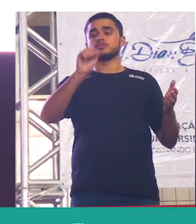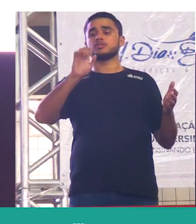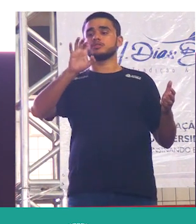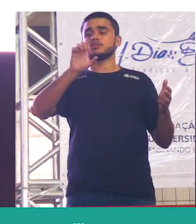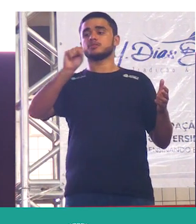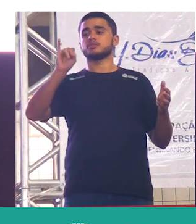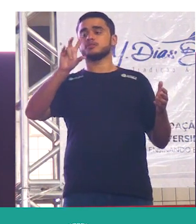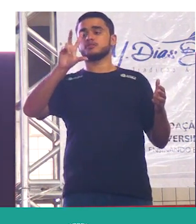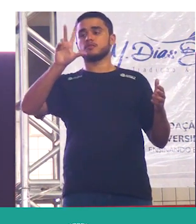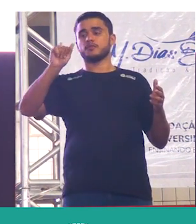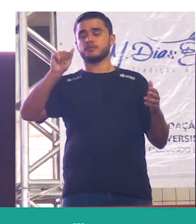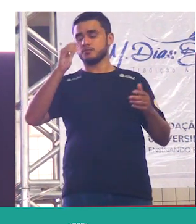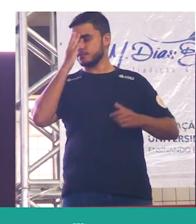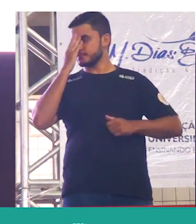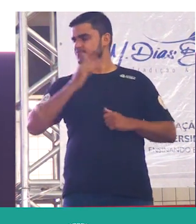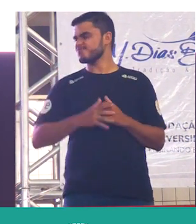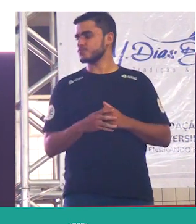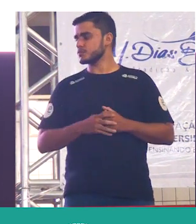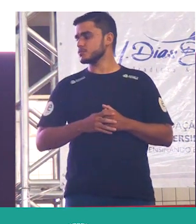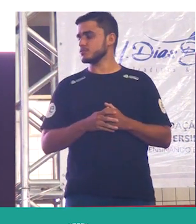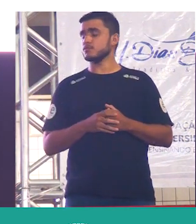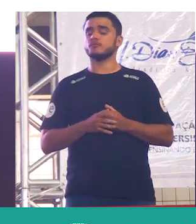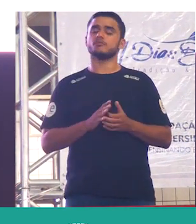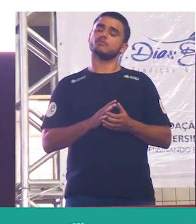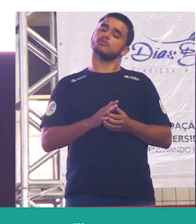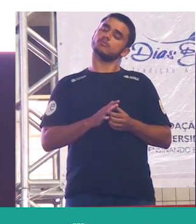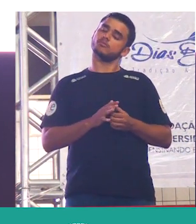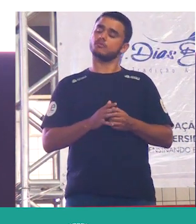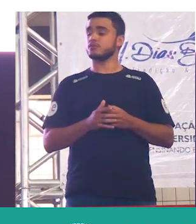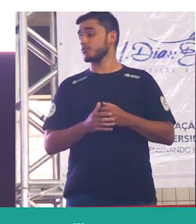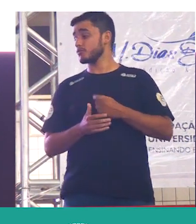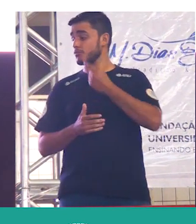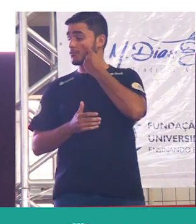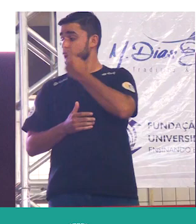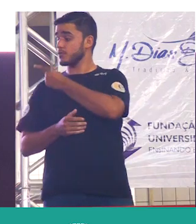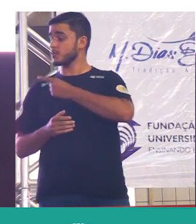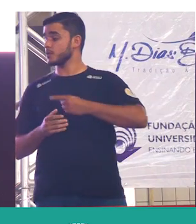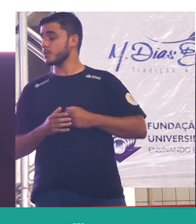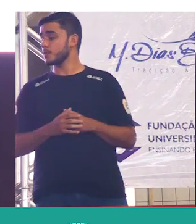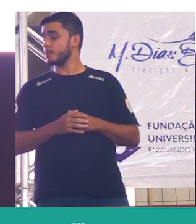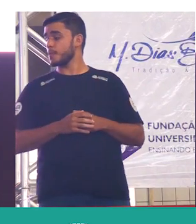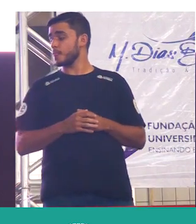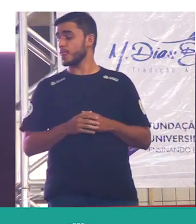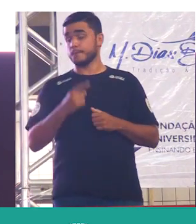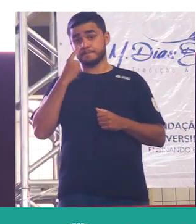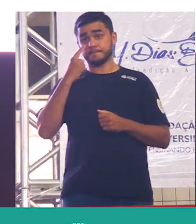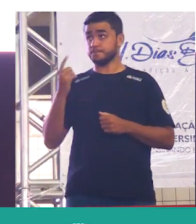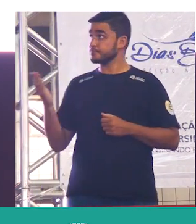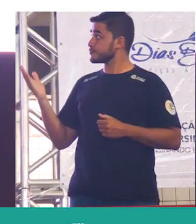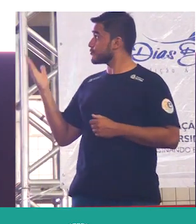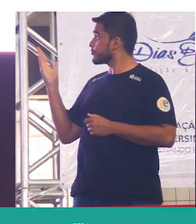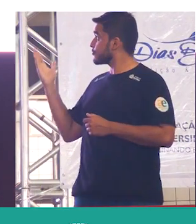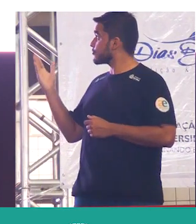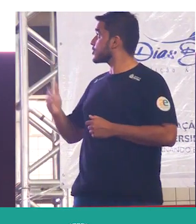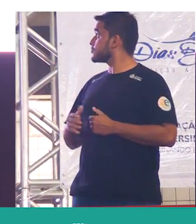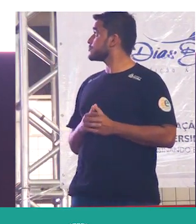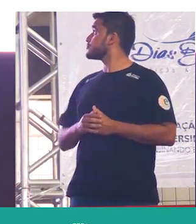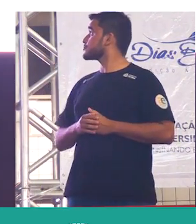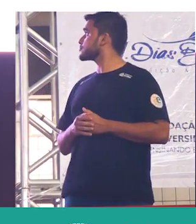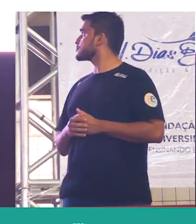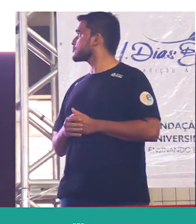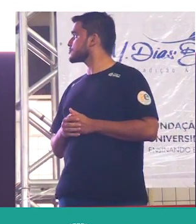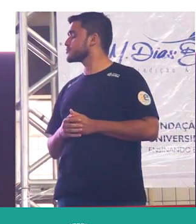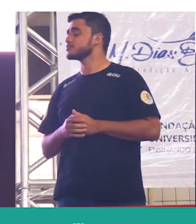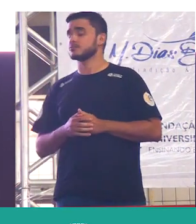Costa e Silva. Costa e Silva foi esse governante